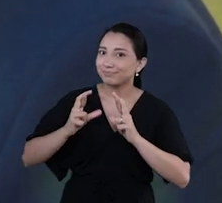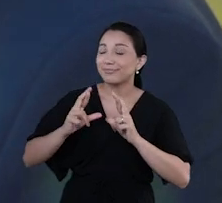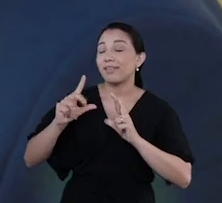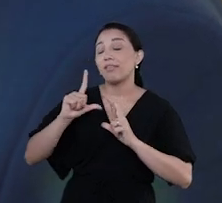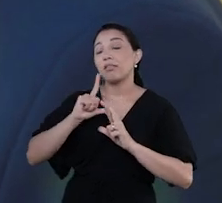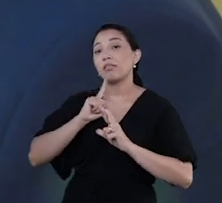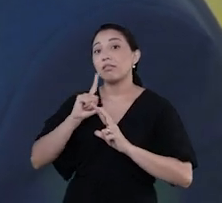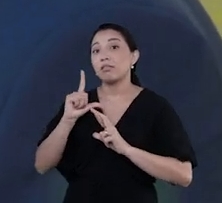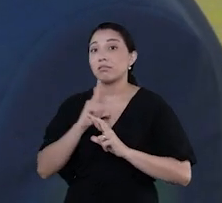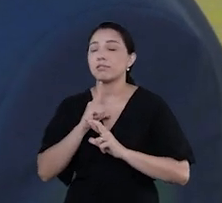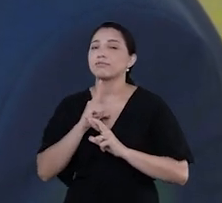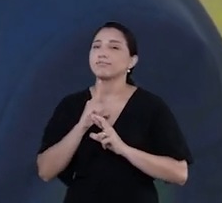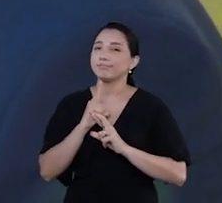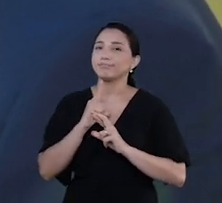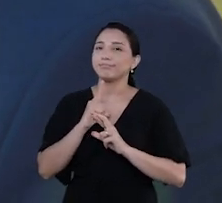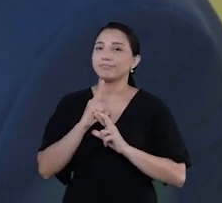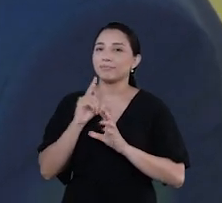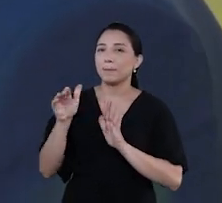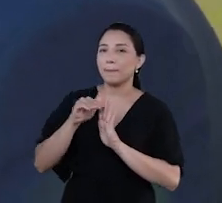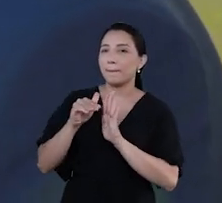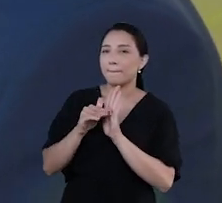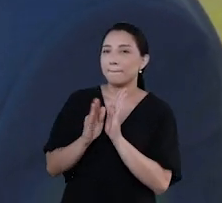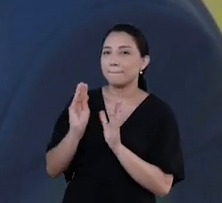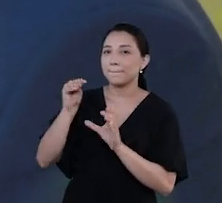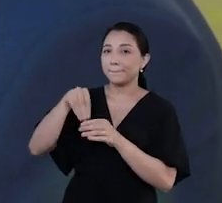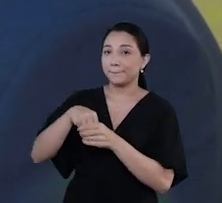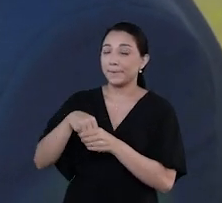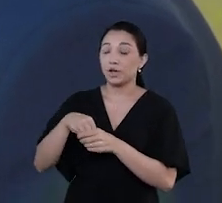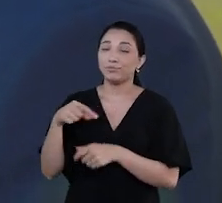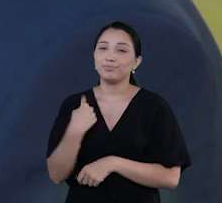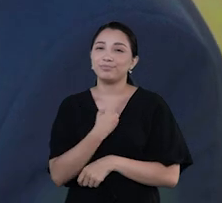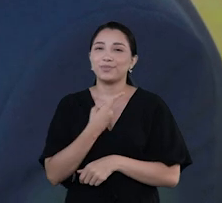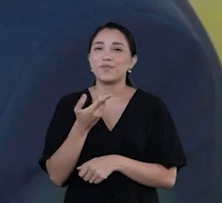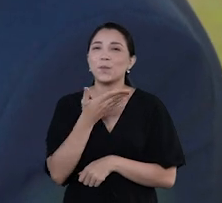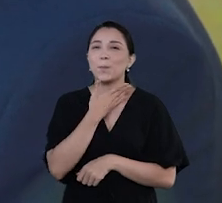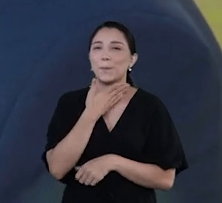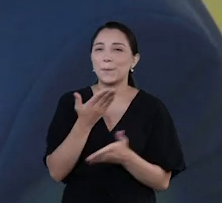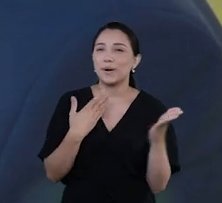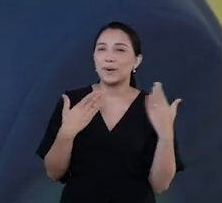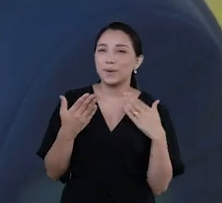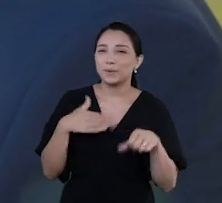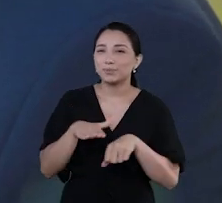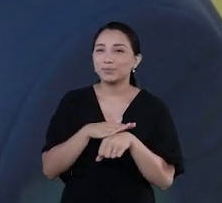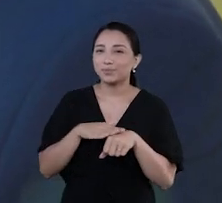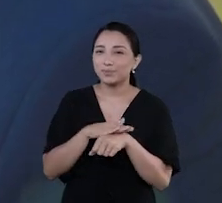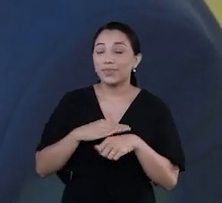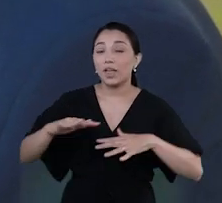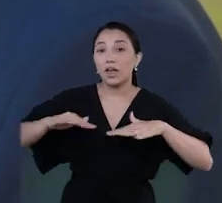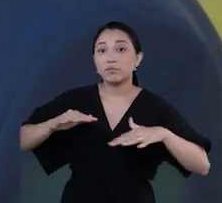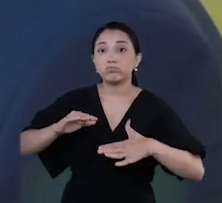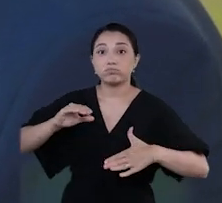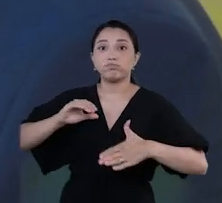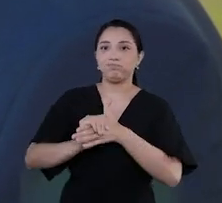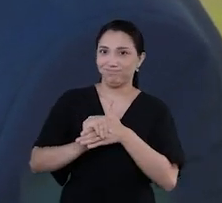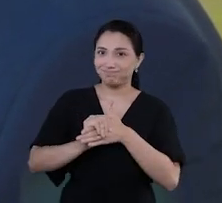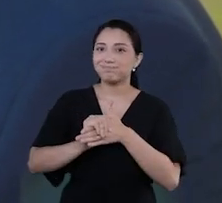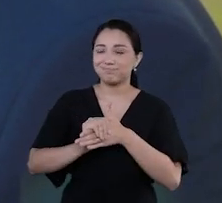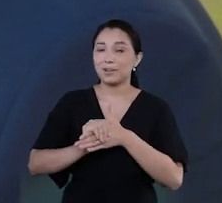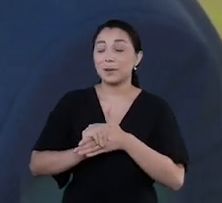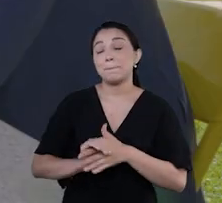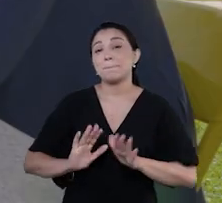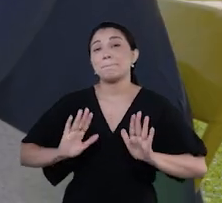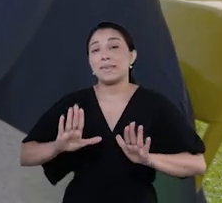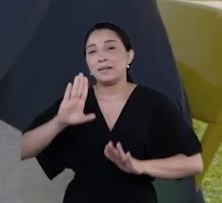gente vai conversar aqui sobre algumas ações concretas uhum né e mas principalmente utilizando daquilo que a